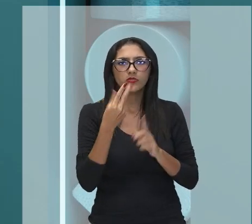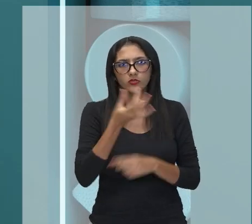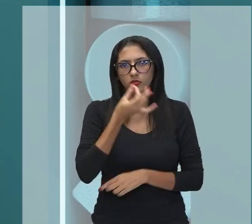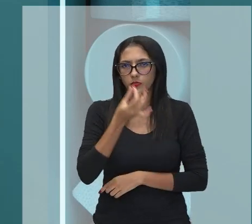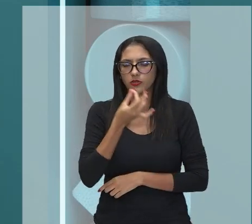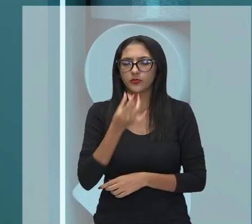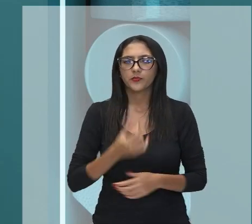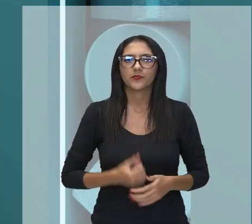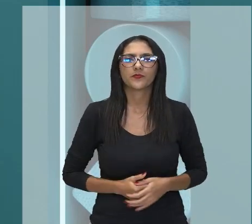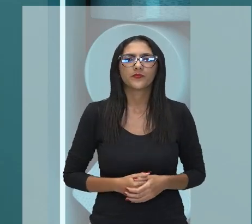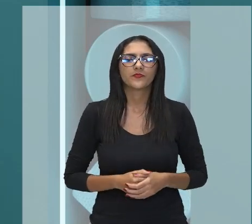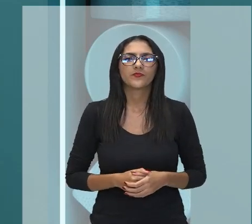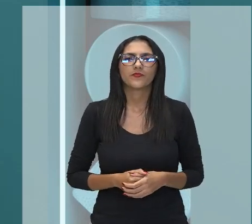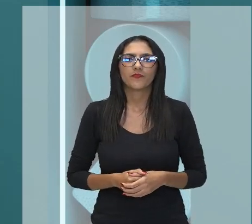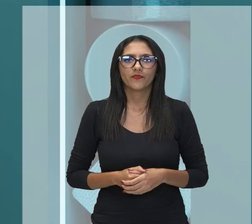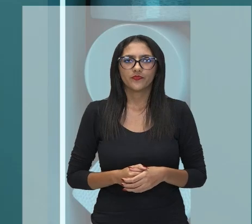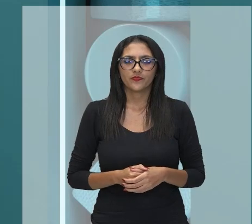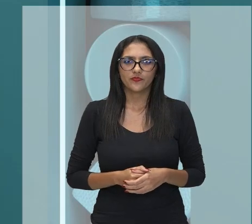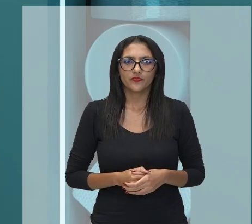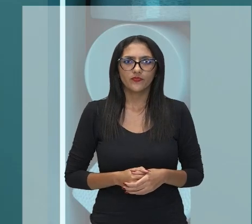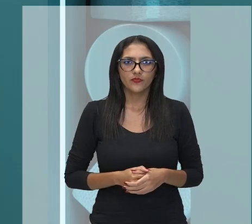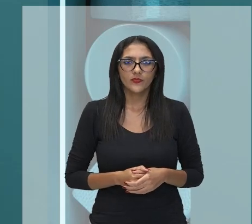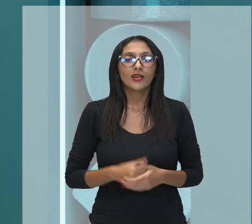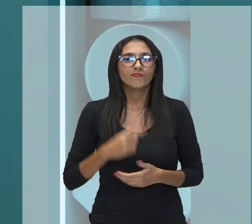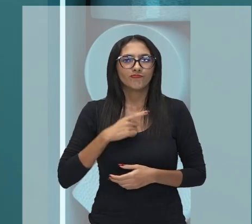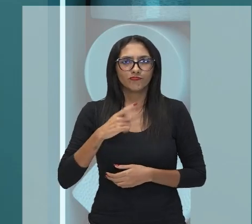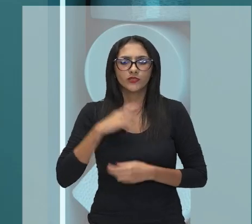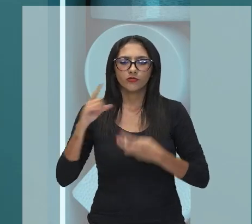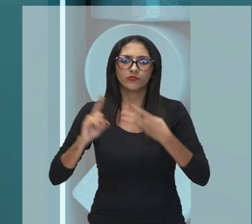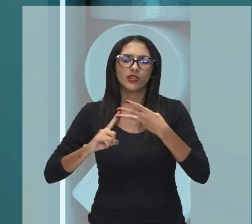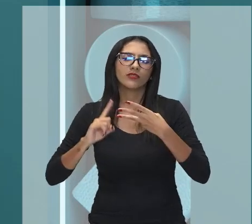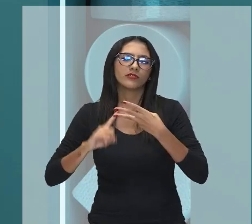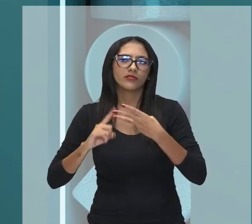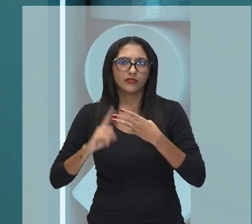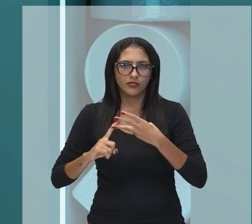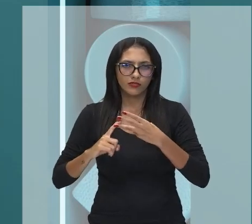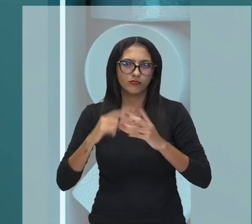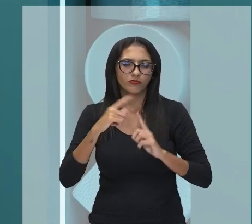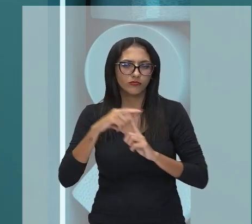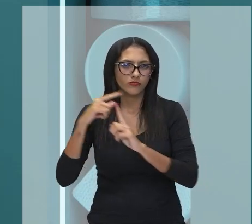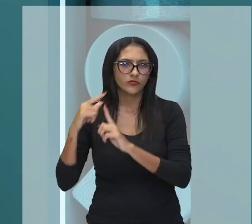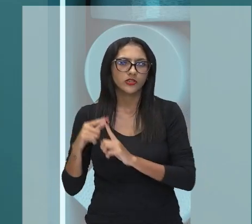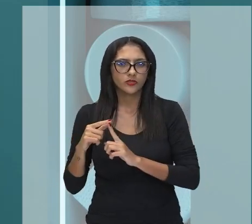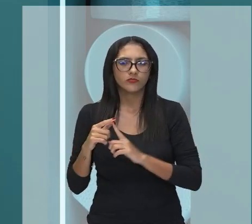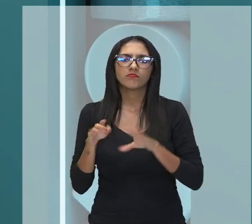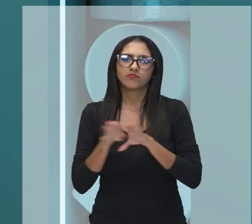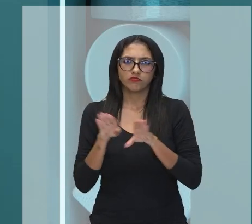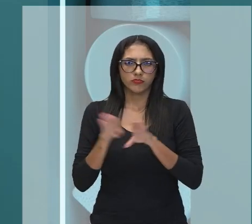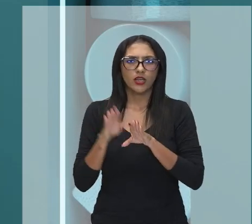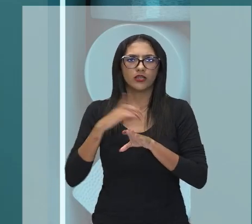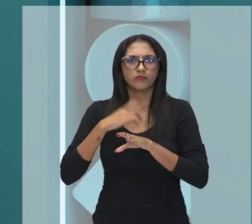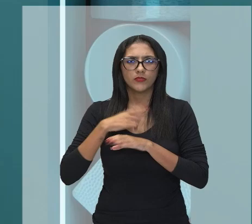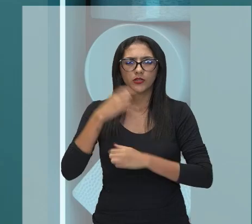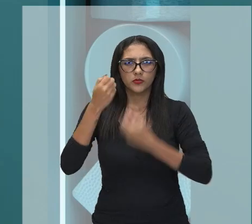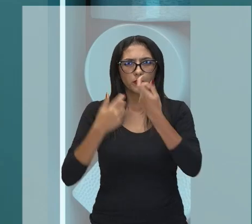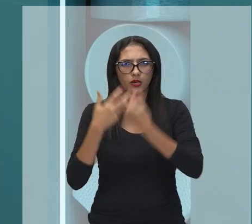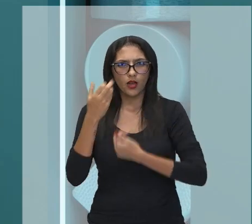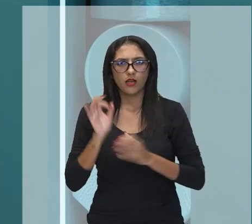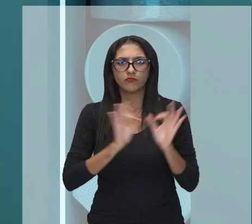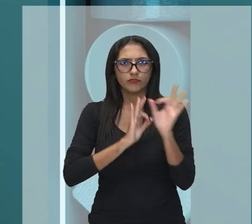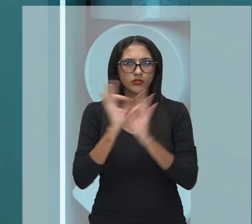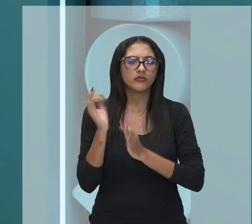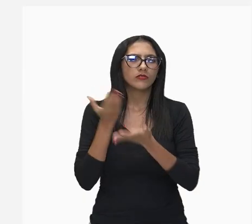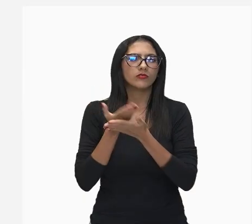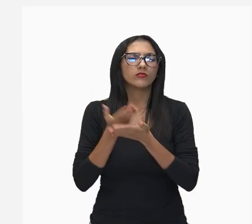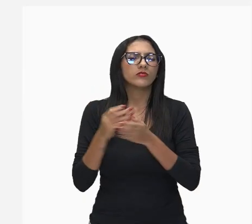dele, ok? Agora existe um outro tipo de discurso também que será bastante trabalhado aqui nas nossas aulas,